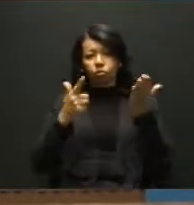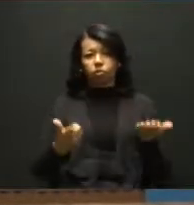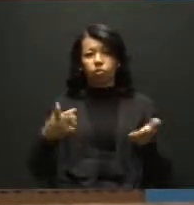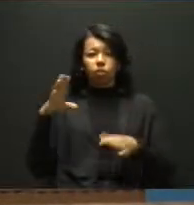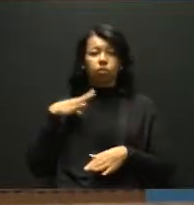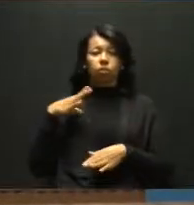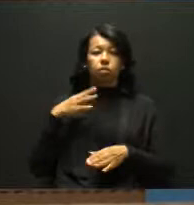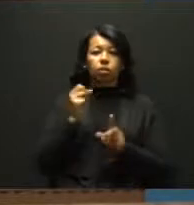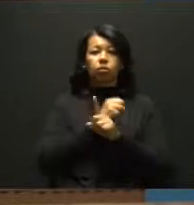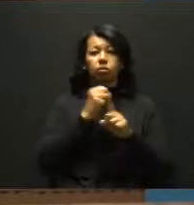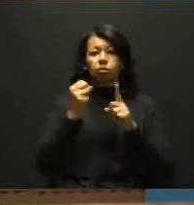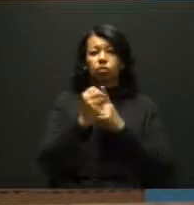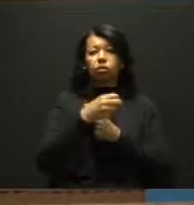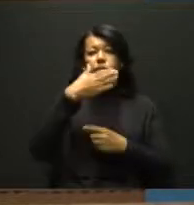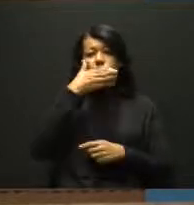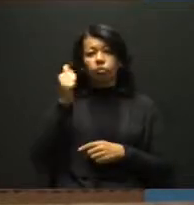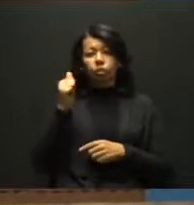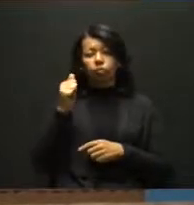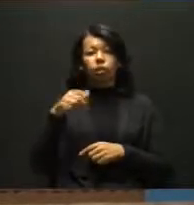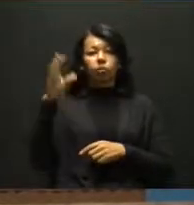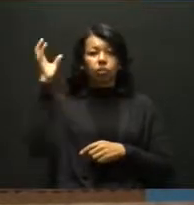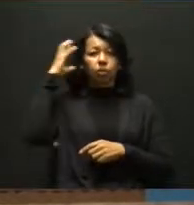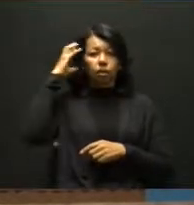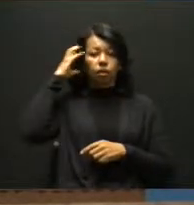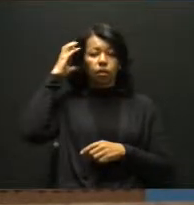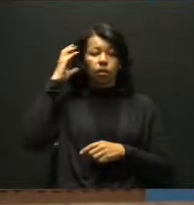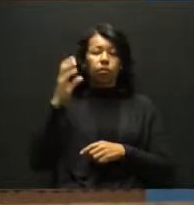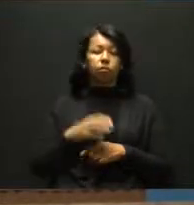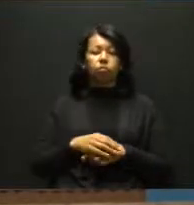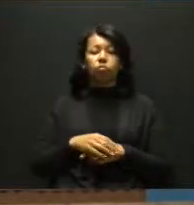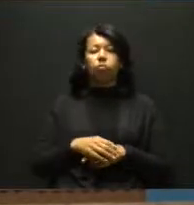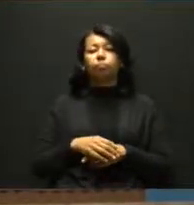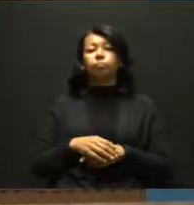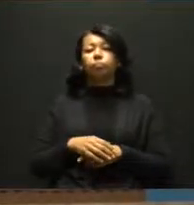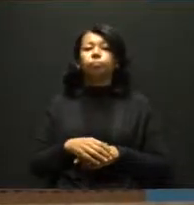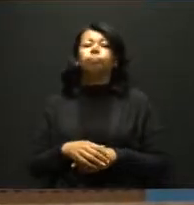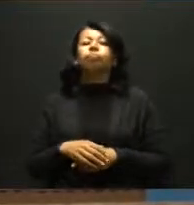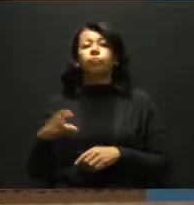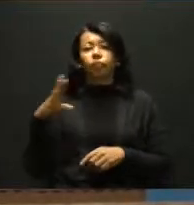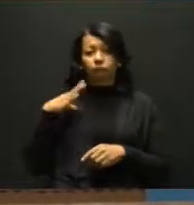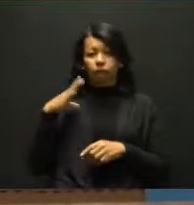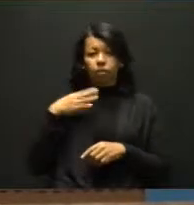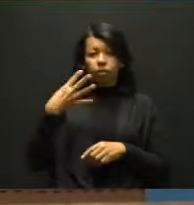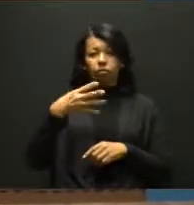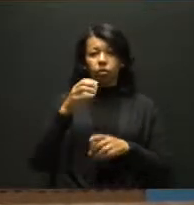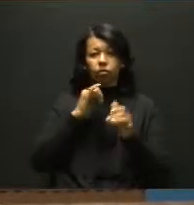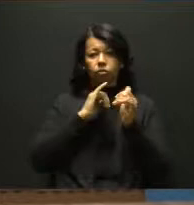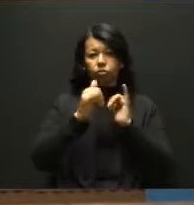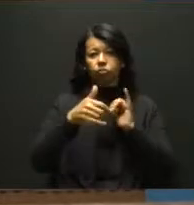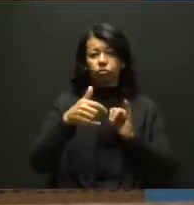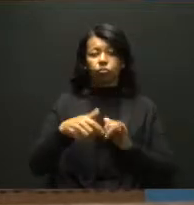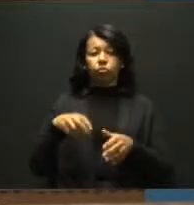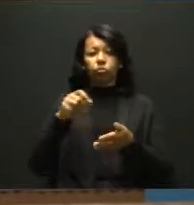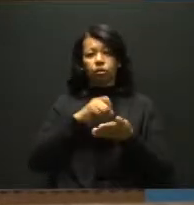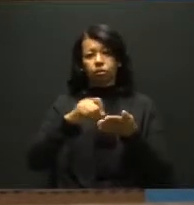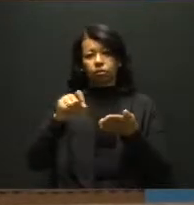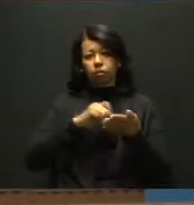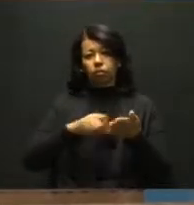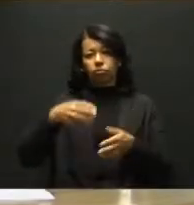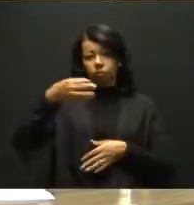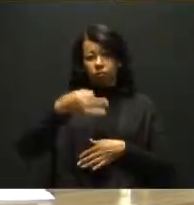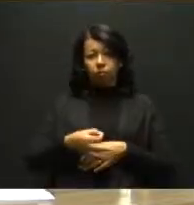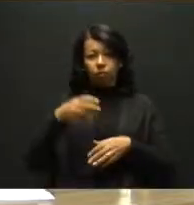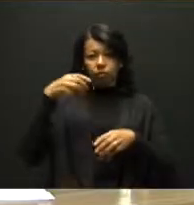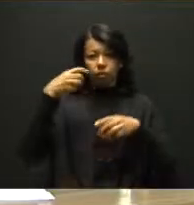no município a sociedade de melhoramentos bairros comunitário da cidade fala dona helena belletti cunha 4 dani 17 exatamente a